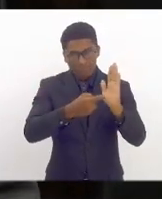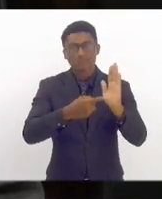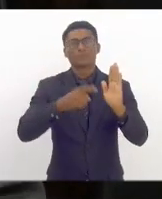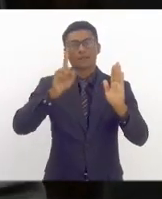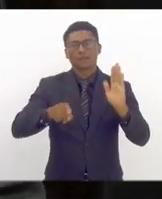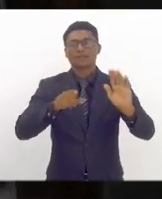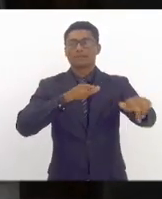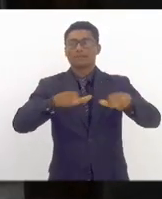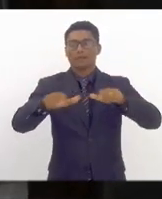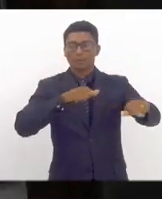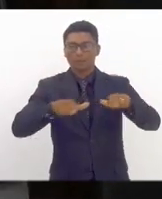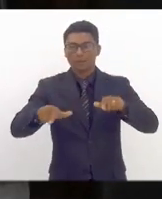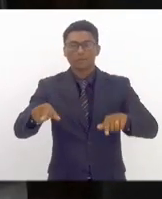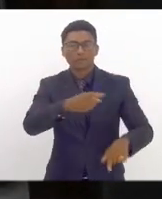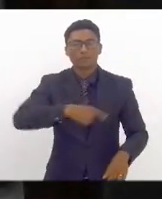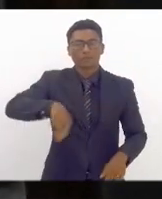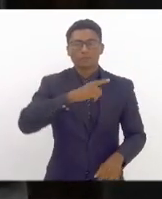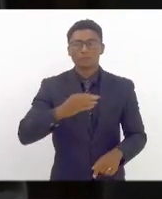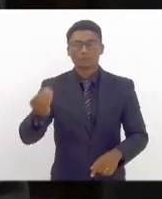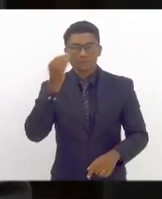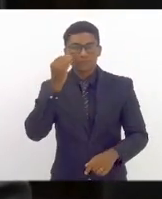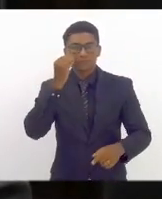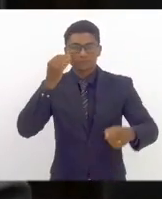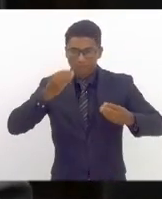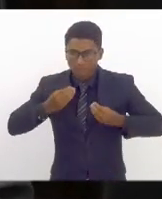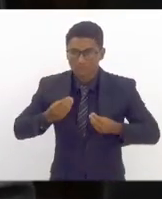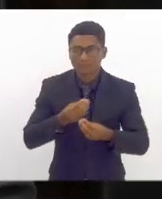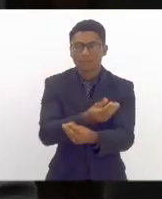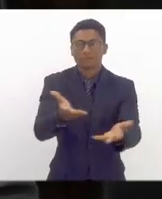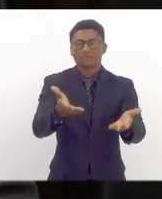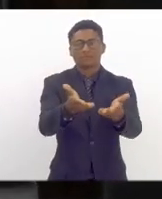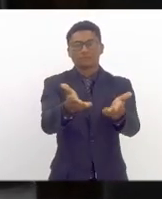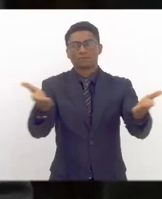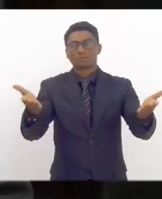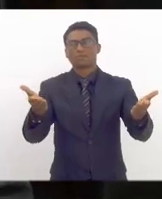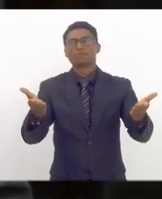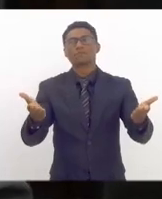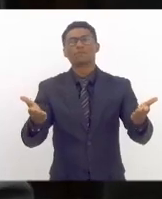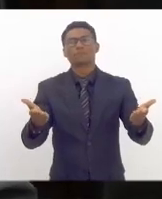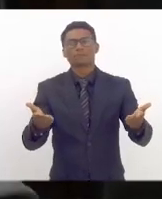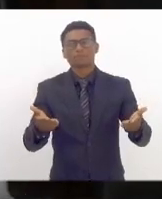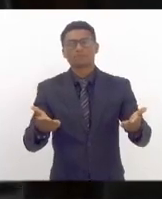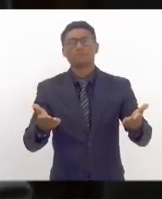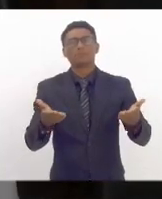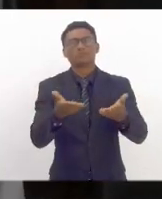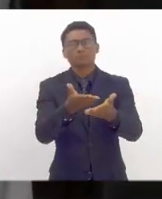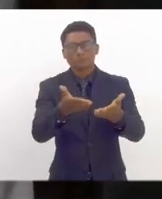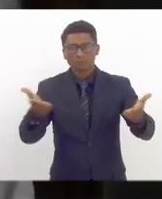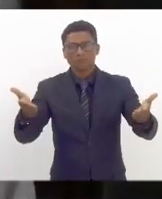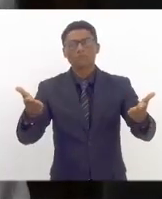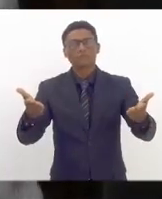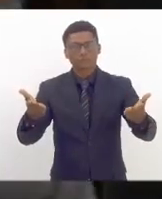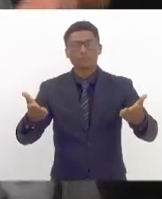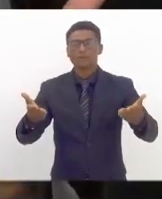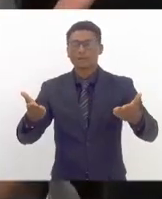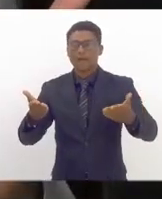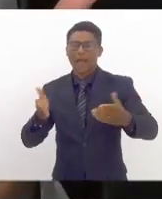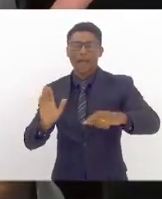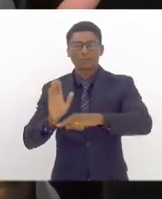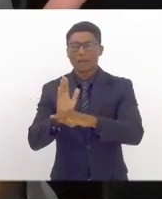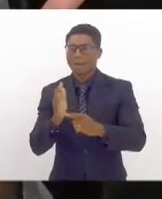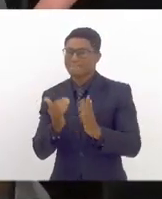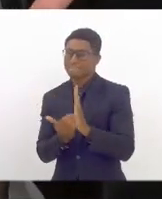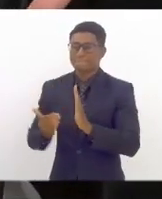a gente tenta entregar para vocês merecedores que são muito mais mas